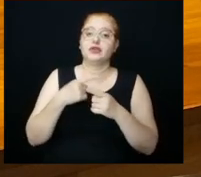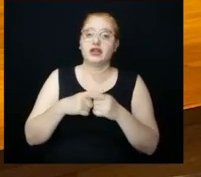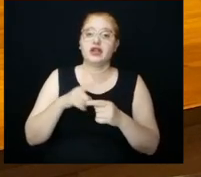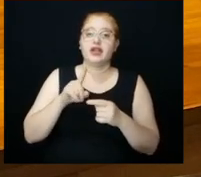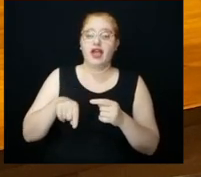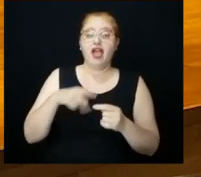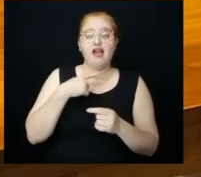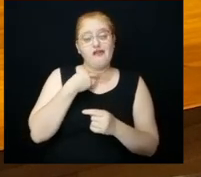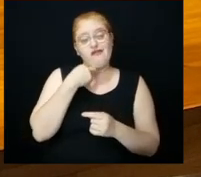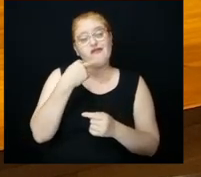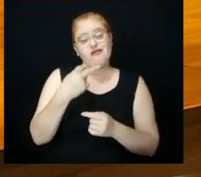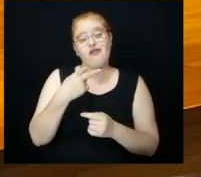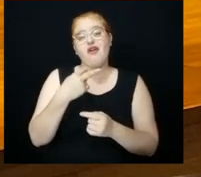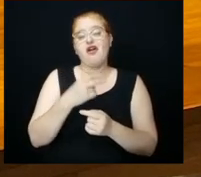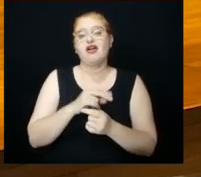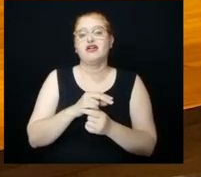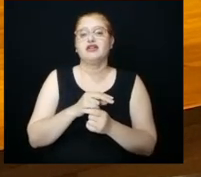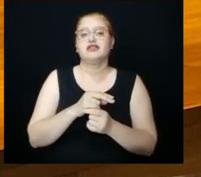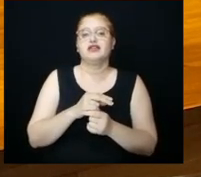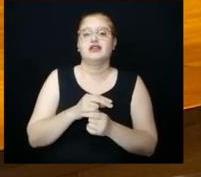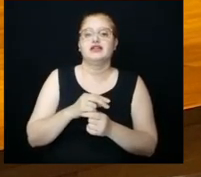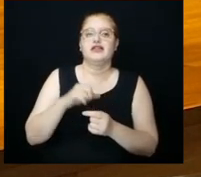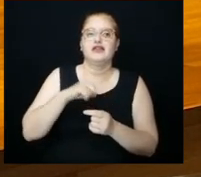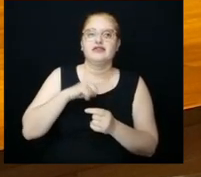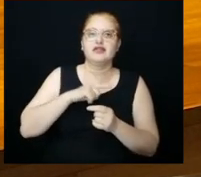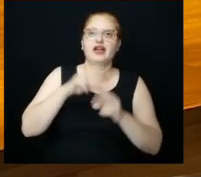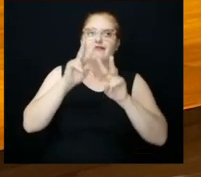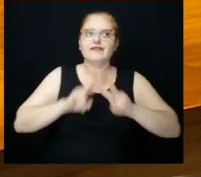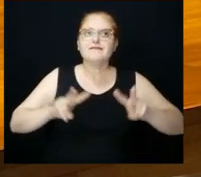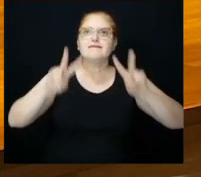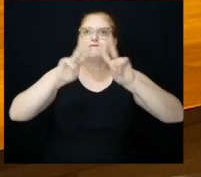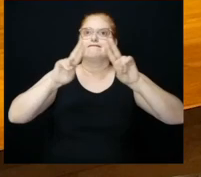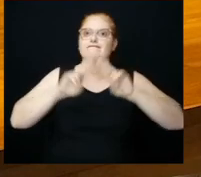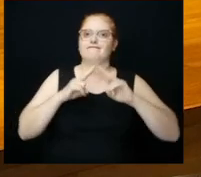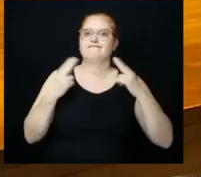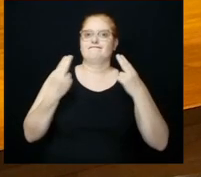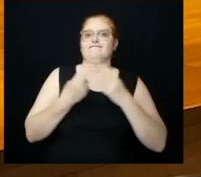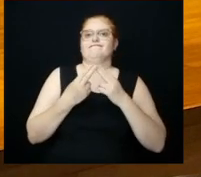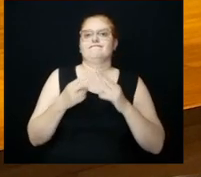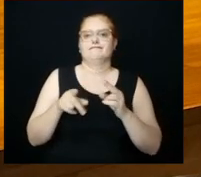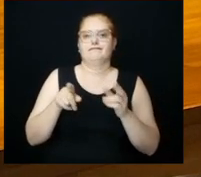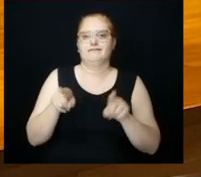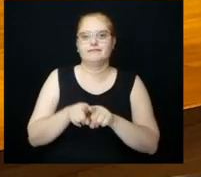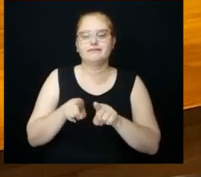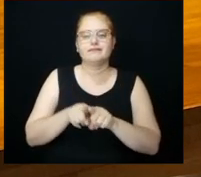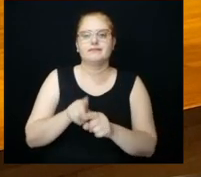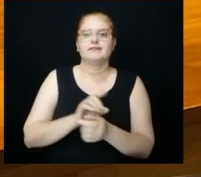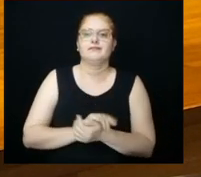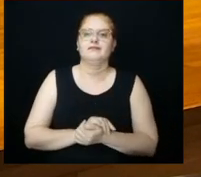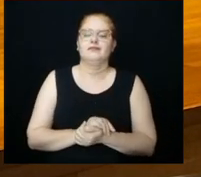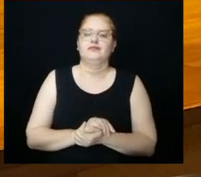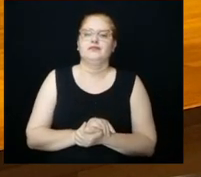sendo uma voz, né? Ela dá visibilidade para aquele universo também.